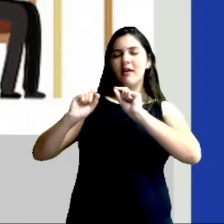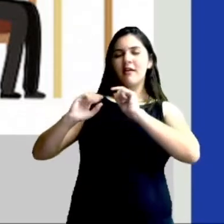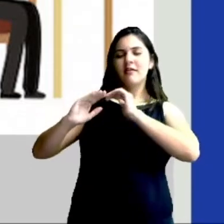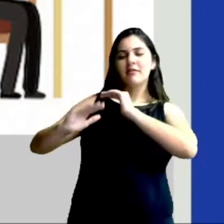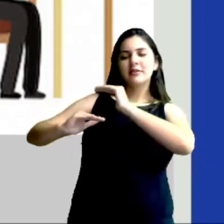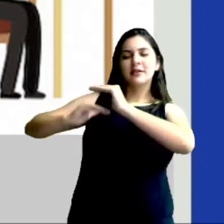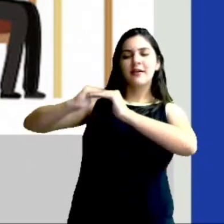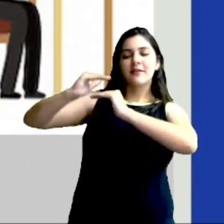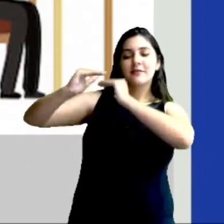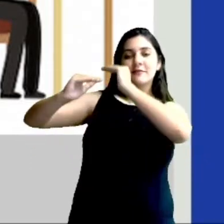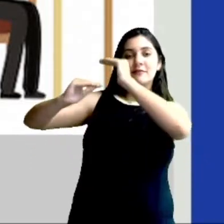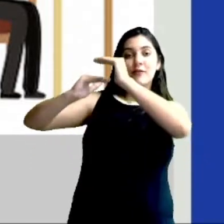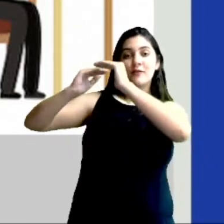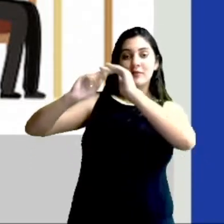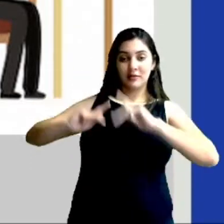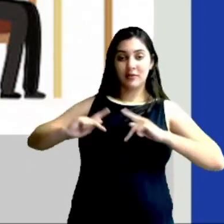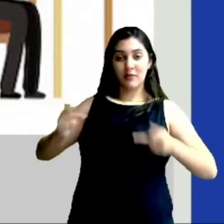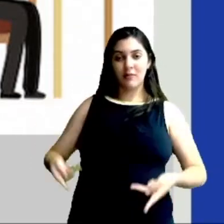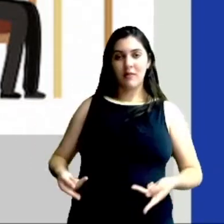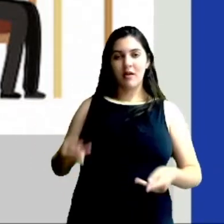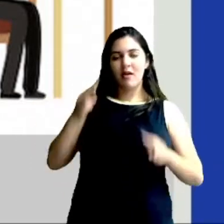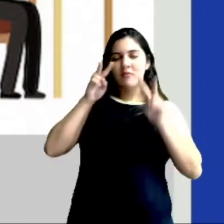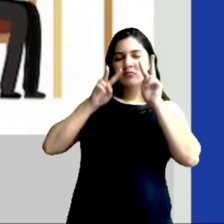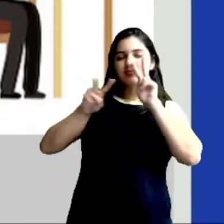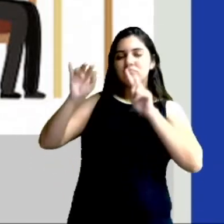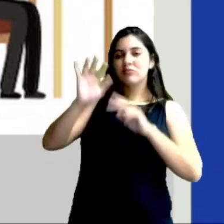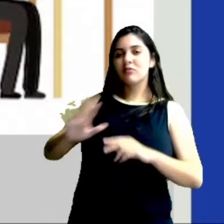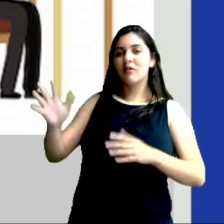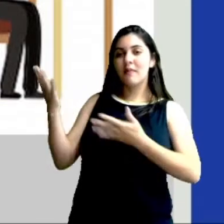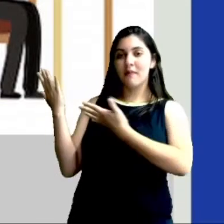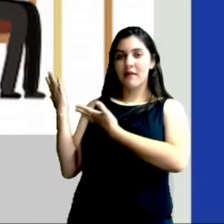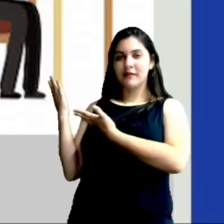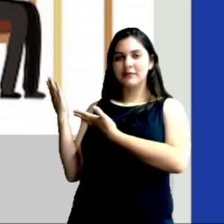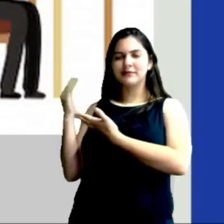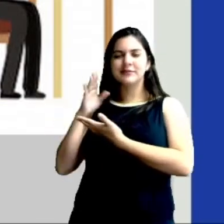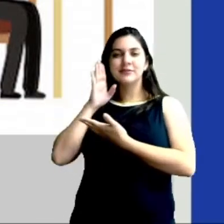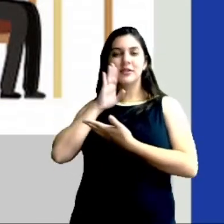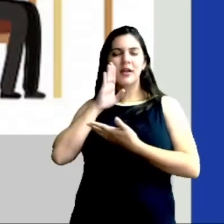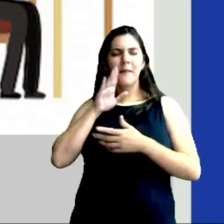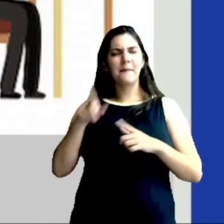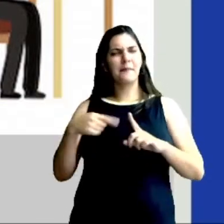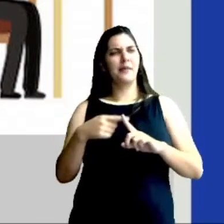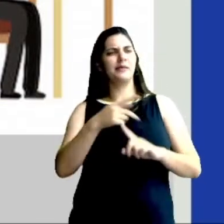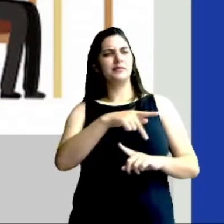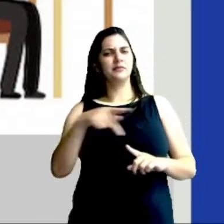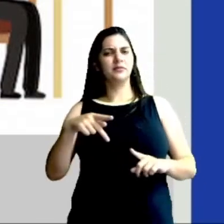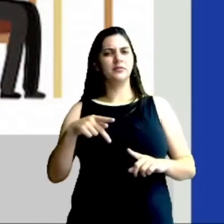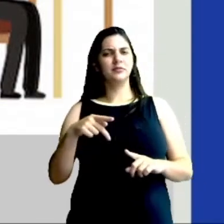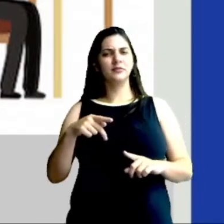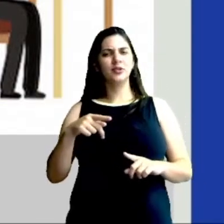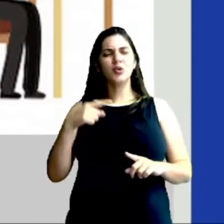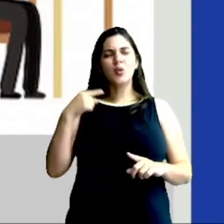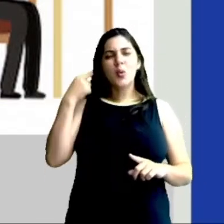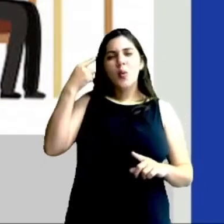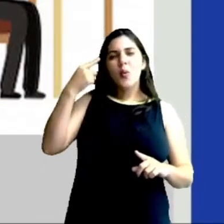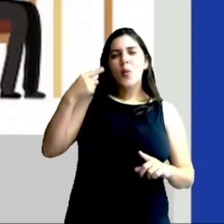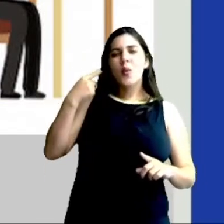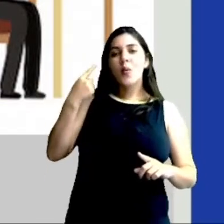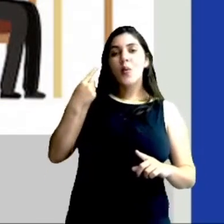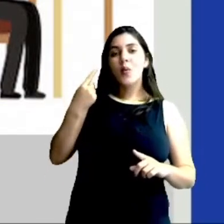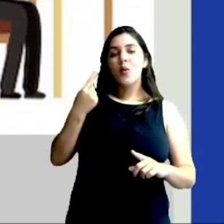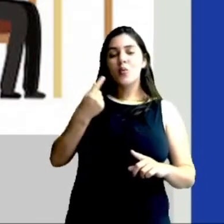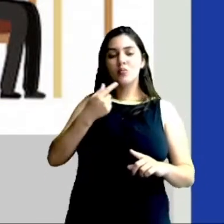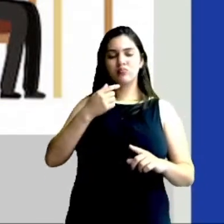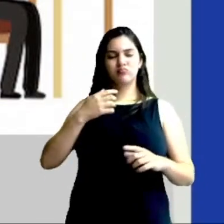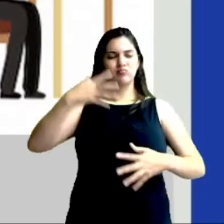humana Olha que bacana mas professora que loucura é essa de um